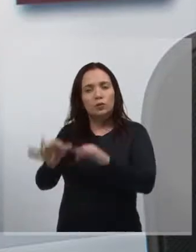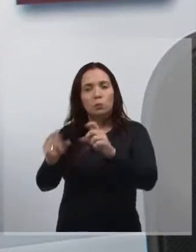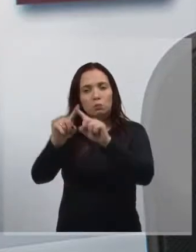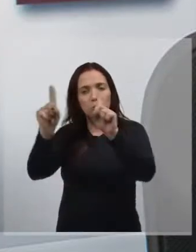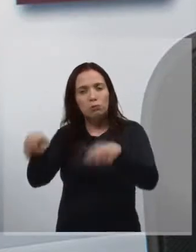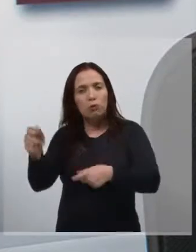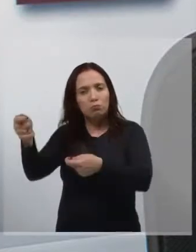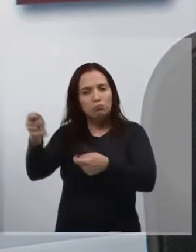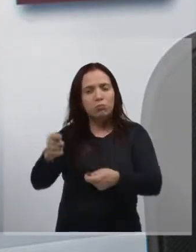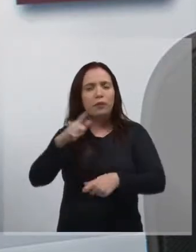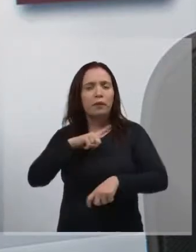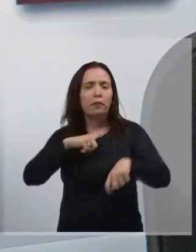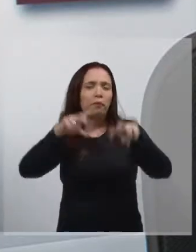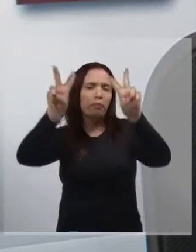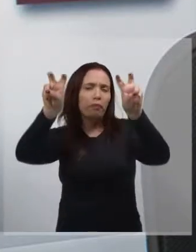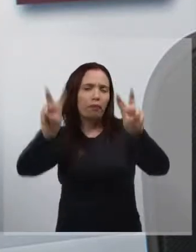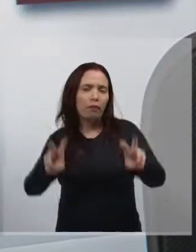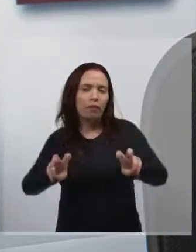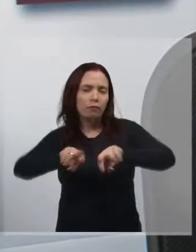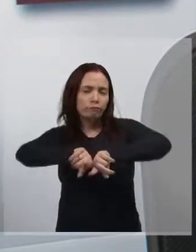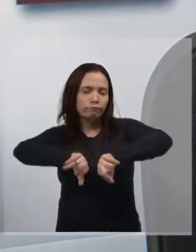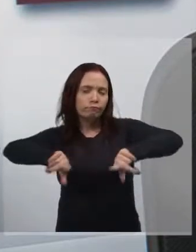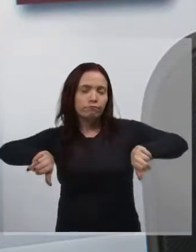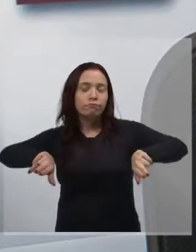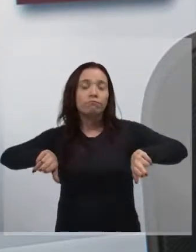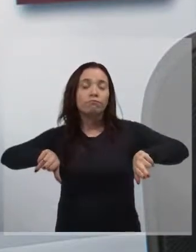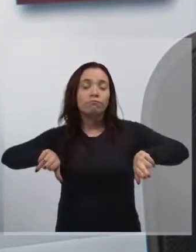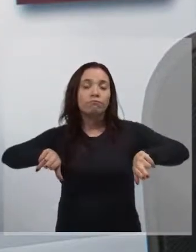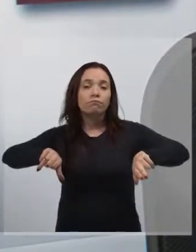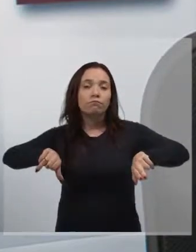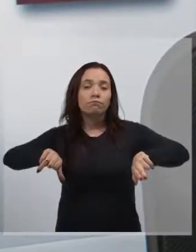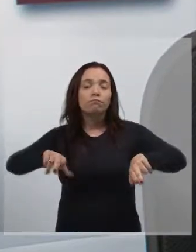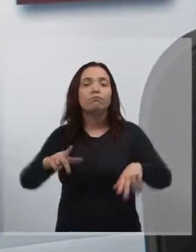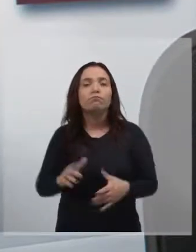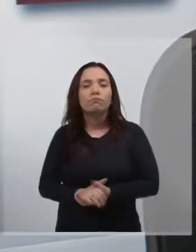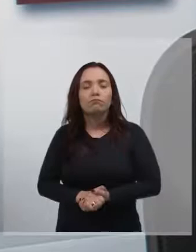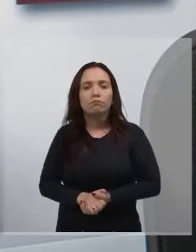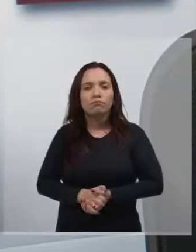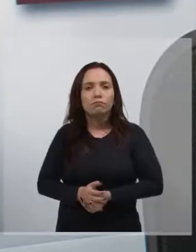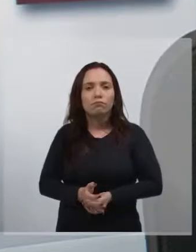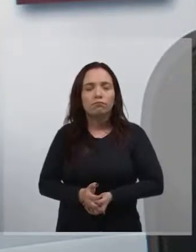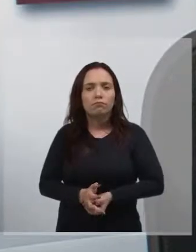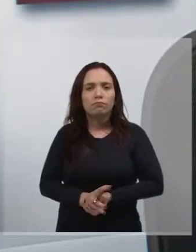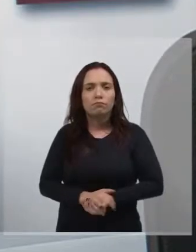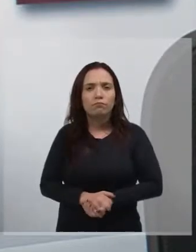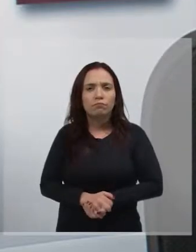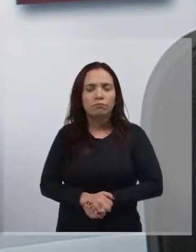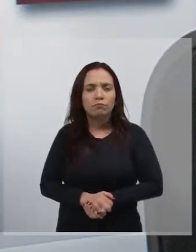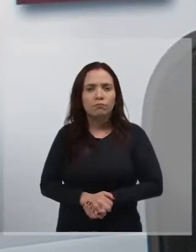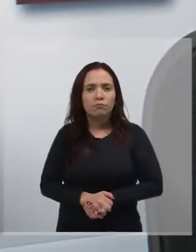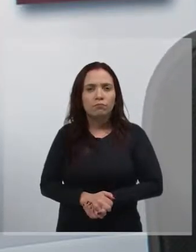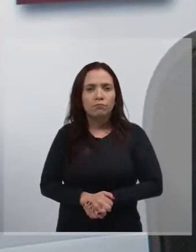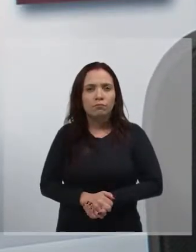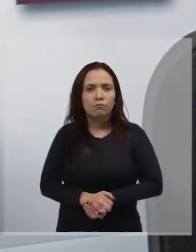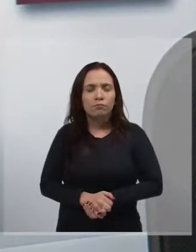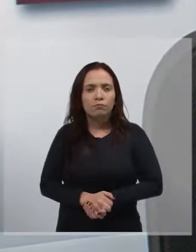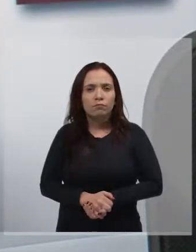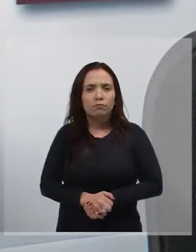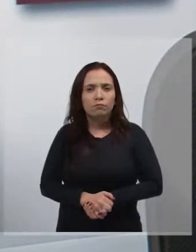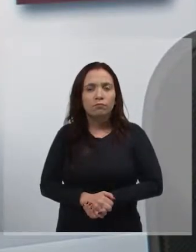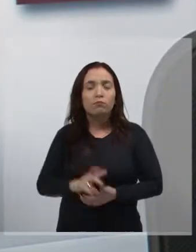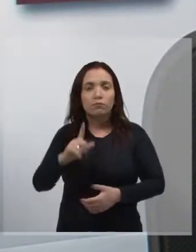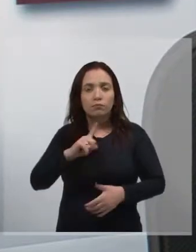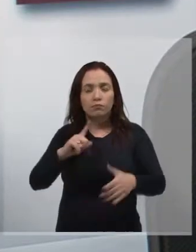como outros temas, eles literalmente é frafru, né? É uma parte